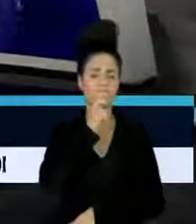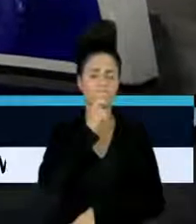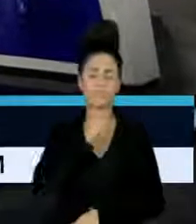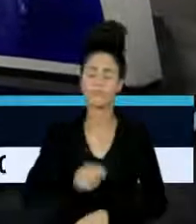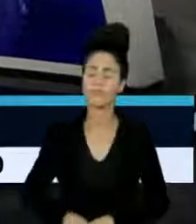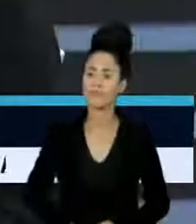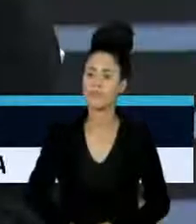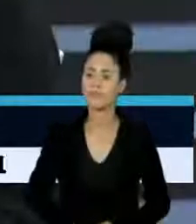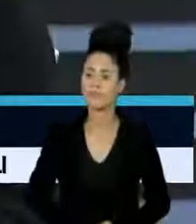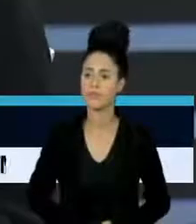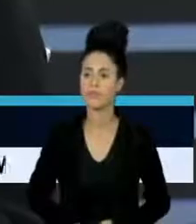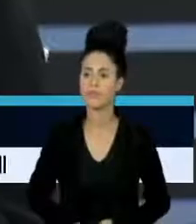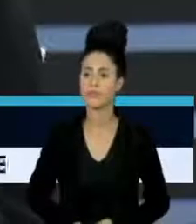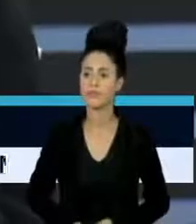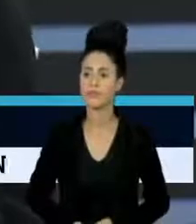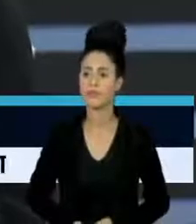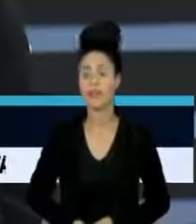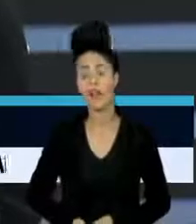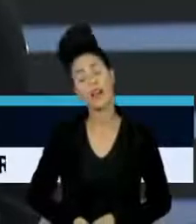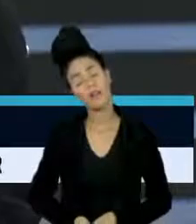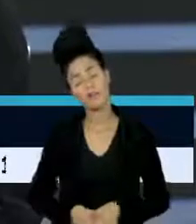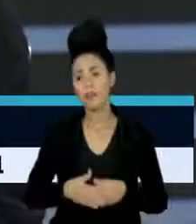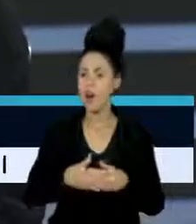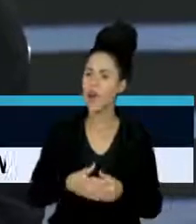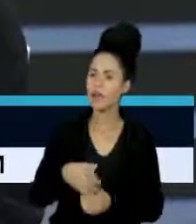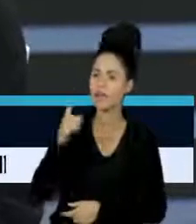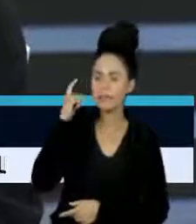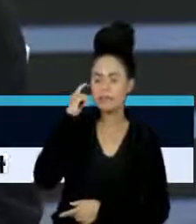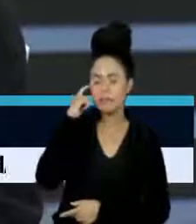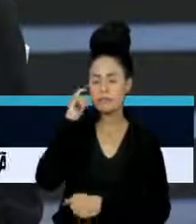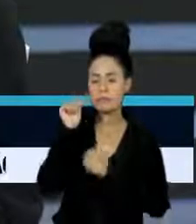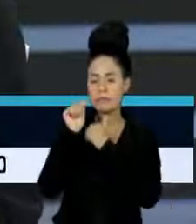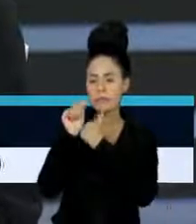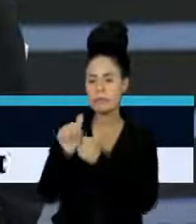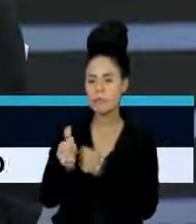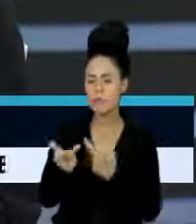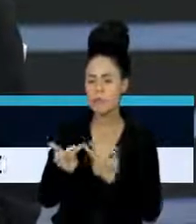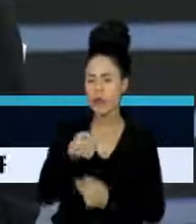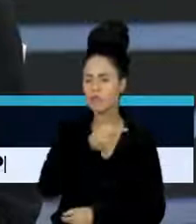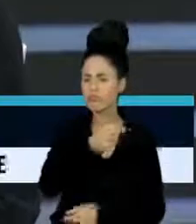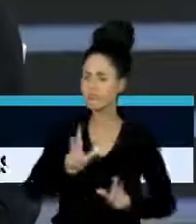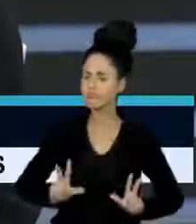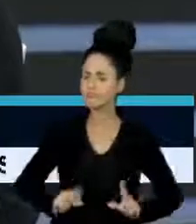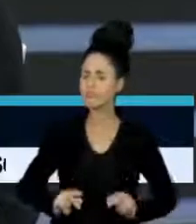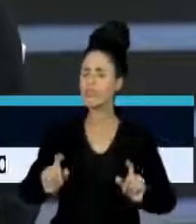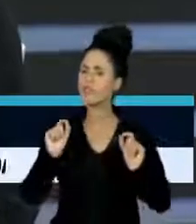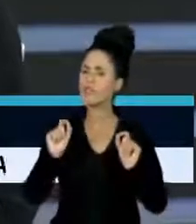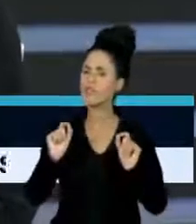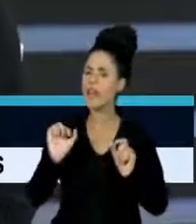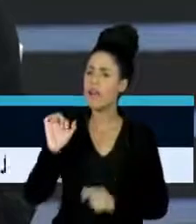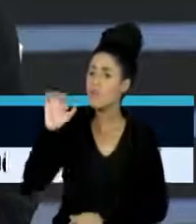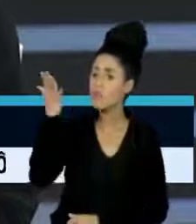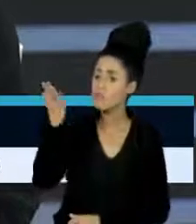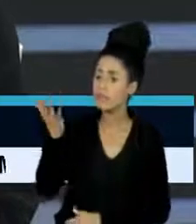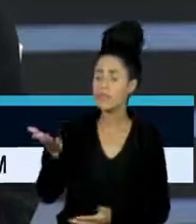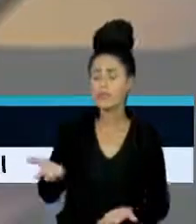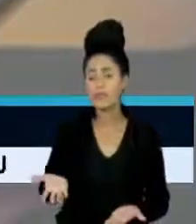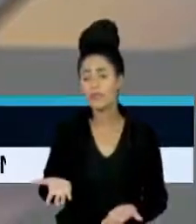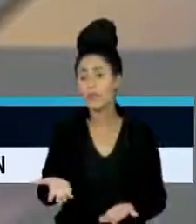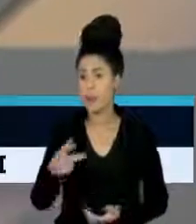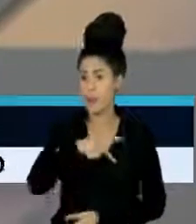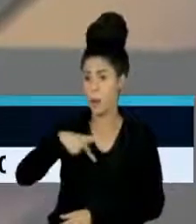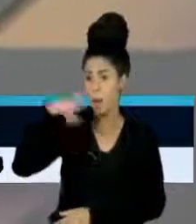Olha, Ana, eu vou na linha do Vecina. Eu acho que, e não é ocasional, o